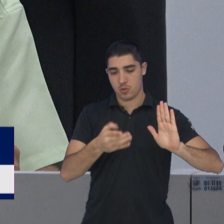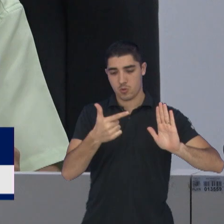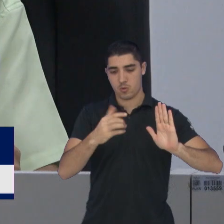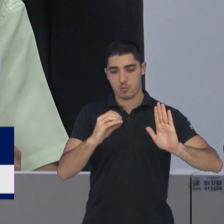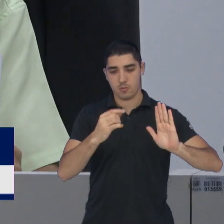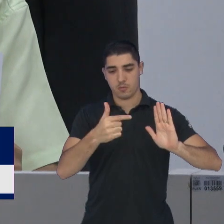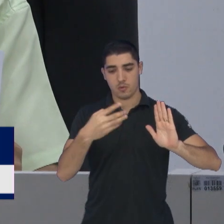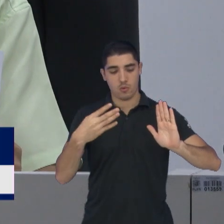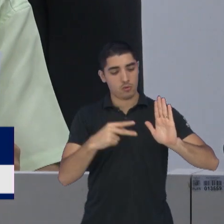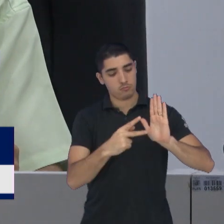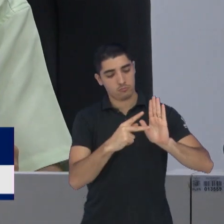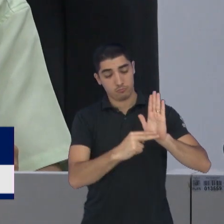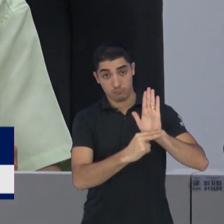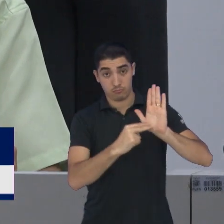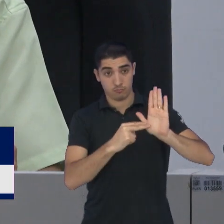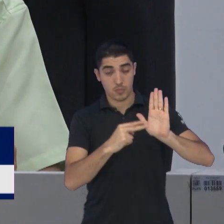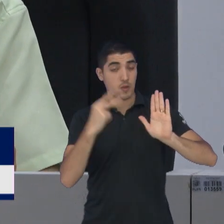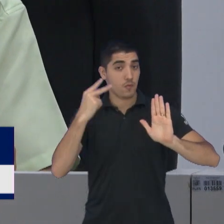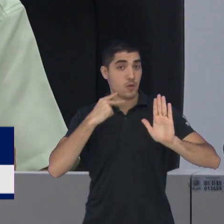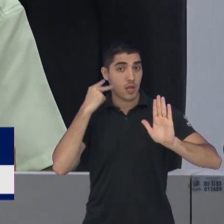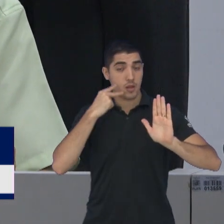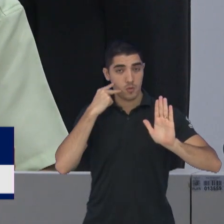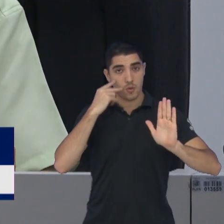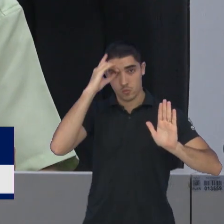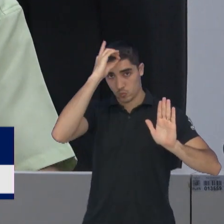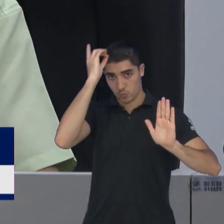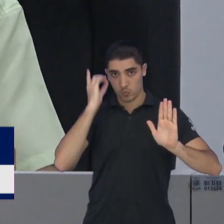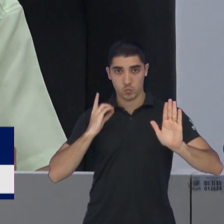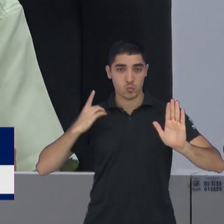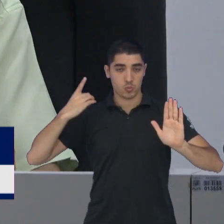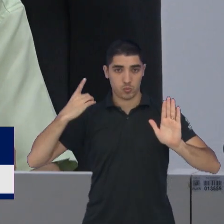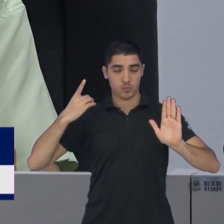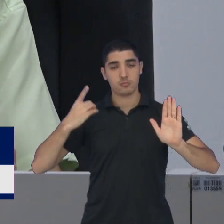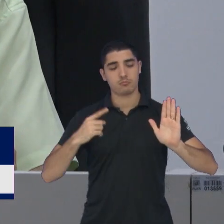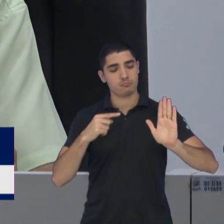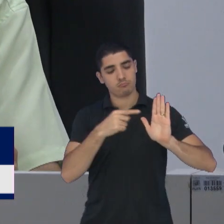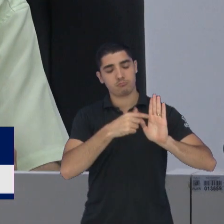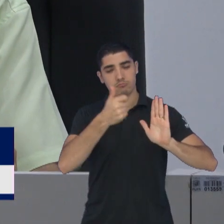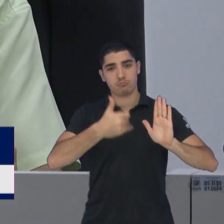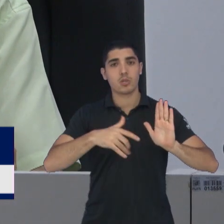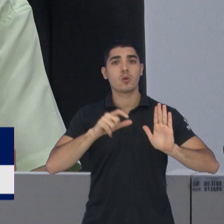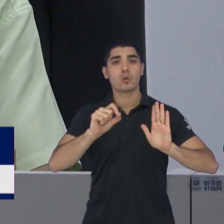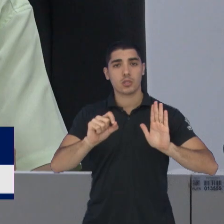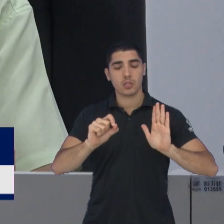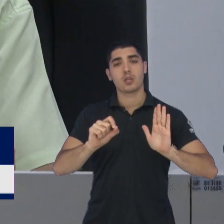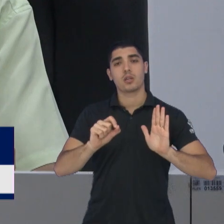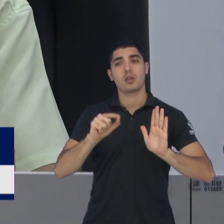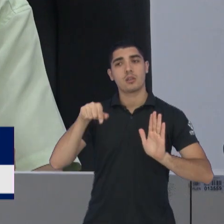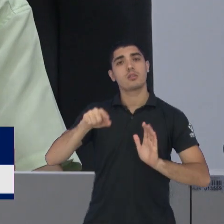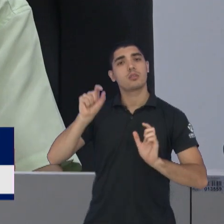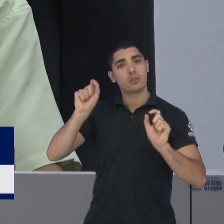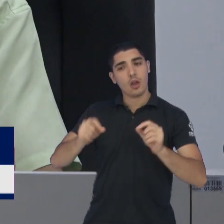122/2024, autoria vereadora Dulce Rita, dispõe sobre a distribuição